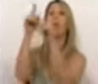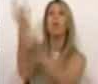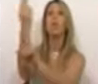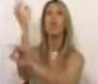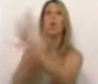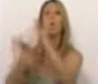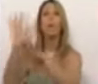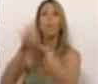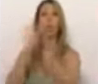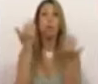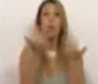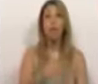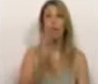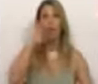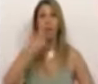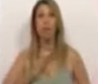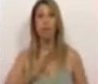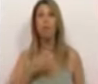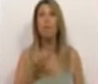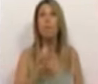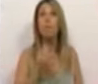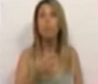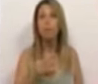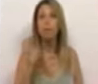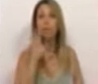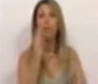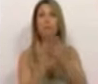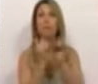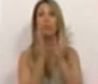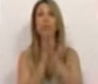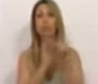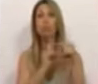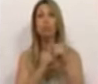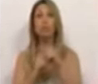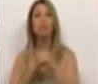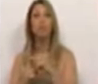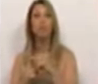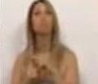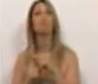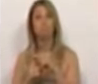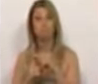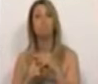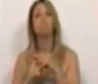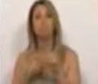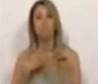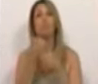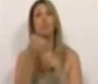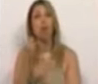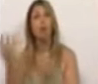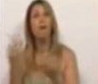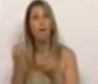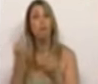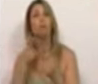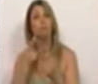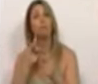limites do déficit. O PCP valoriza tudo o que foi positivo e que foi, entretanto, alcançado, incluindo a partir